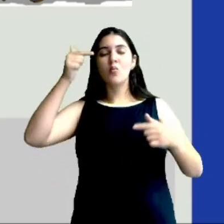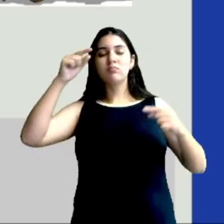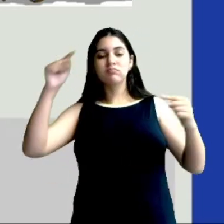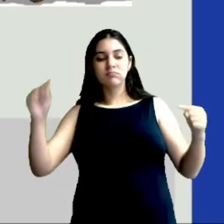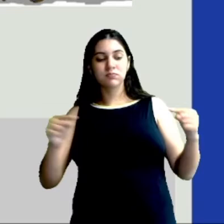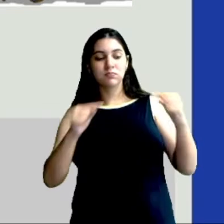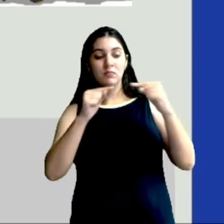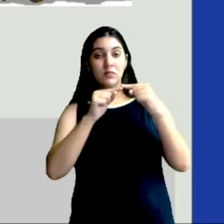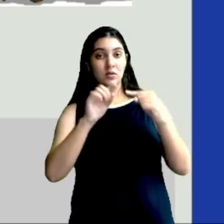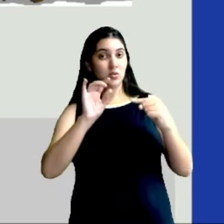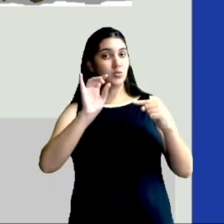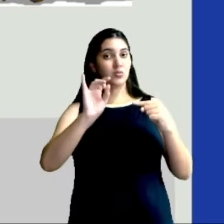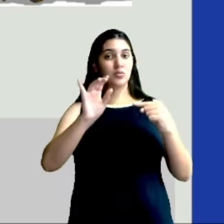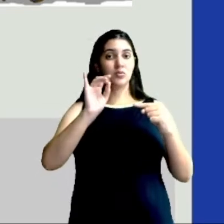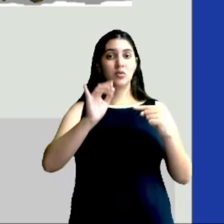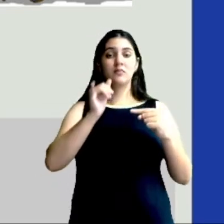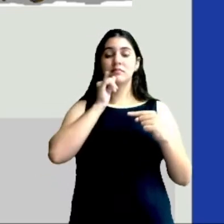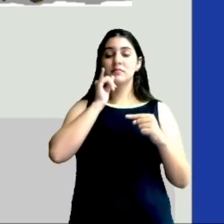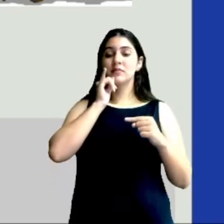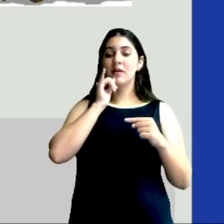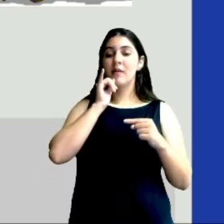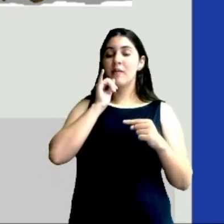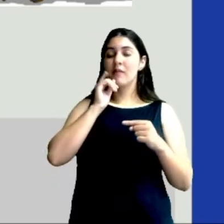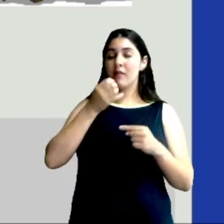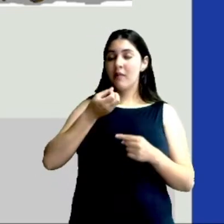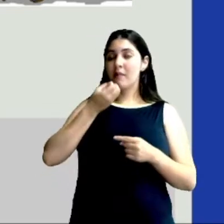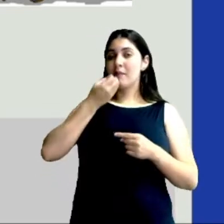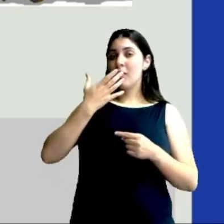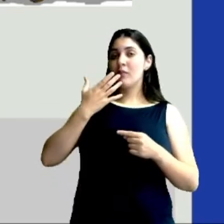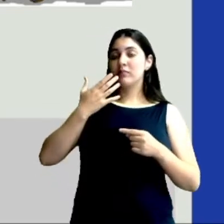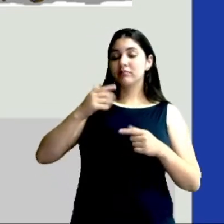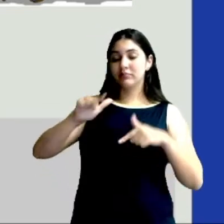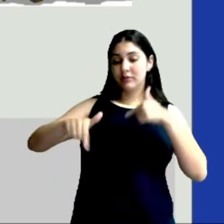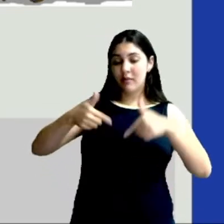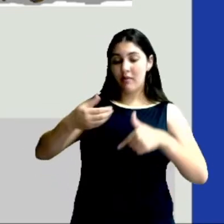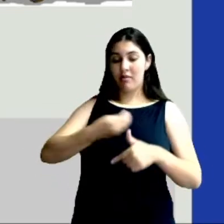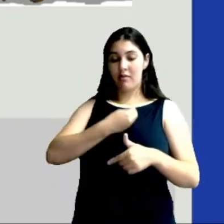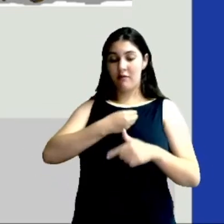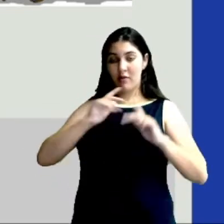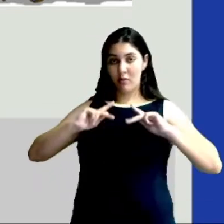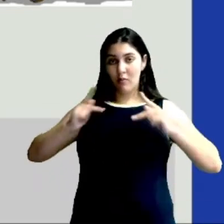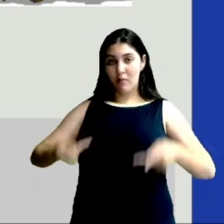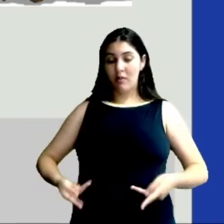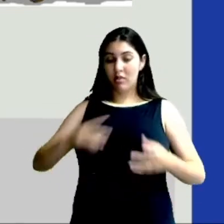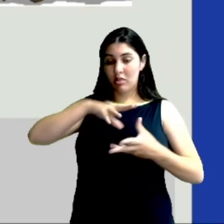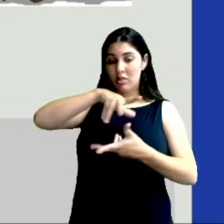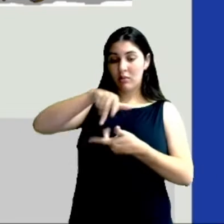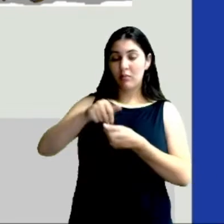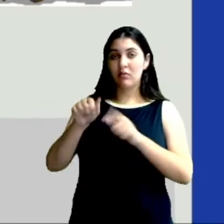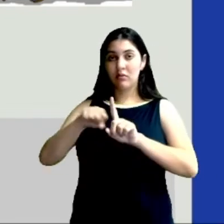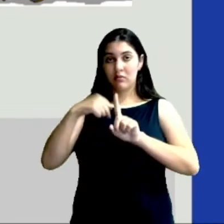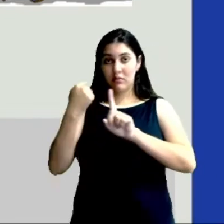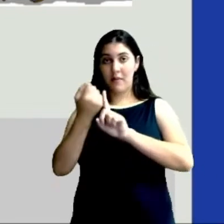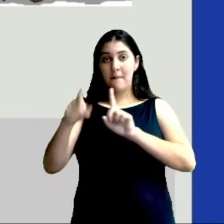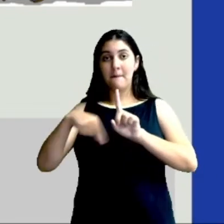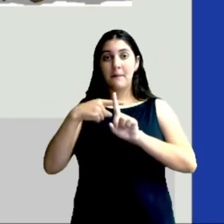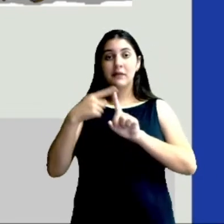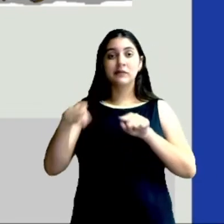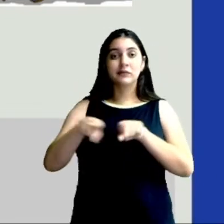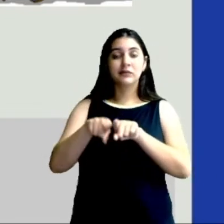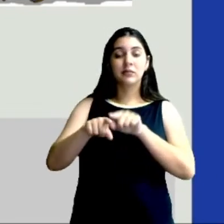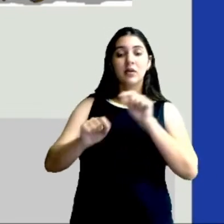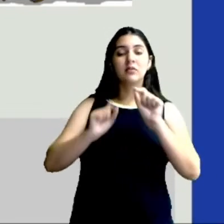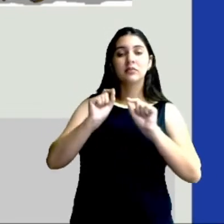finalidade, não apenas a de ser útil para a manutenção da vida humana na Terra, das sociedades, mas também